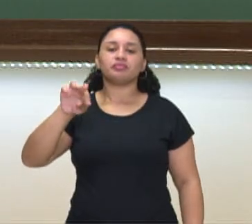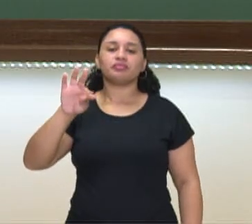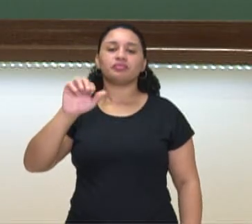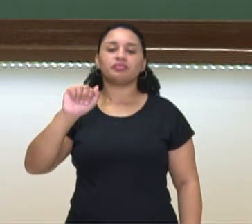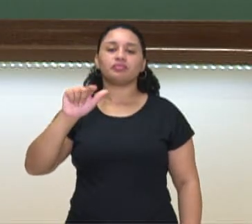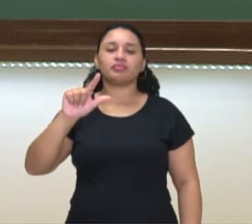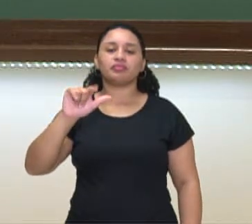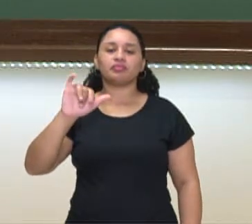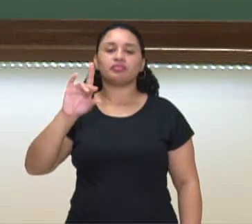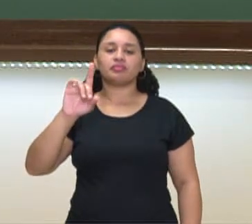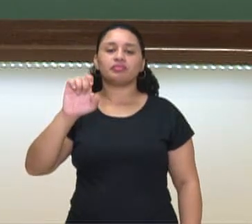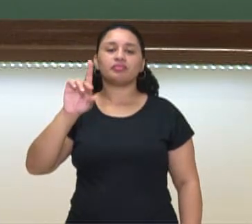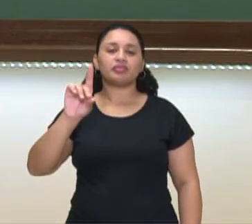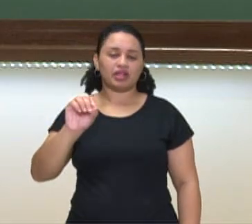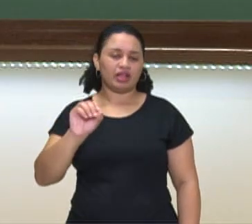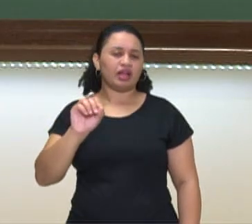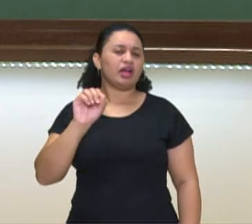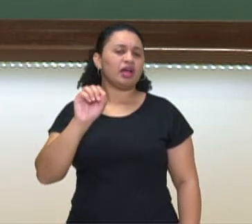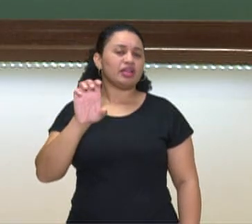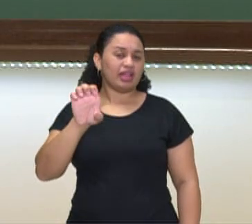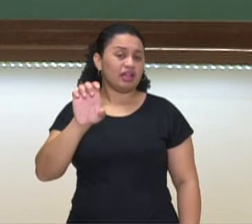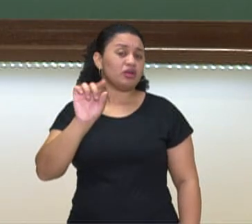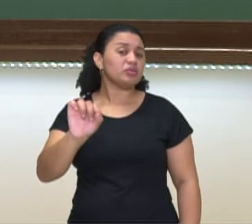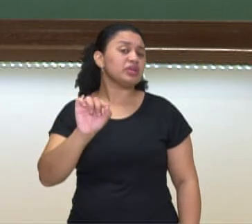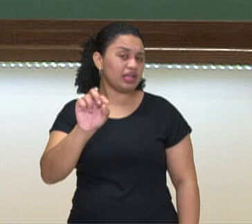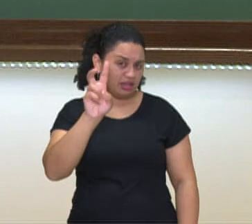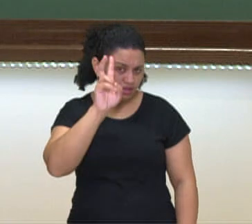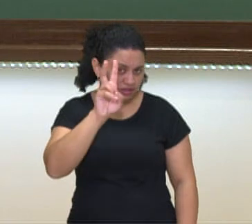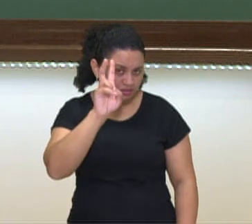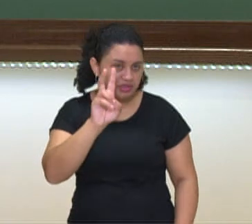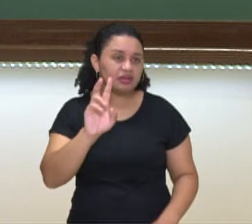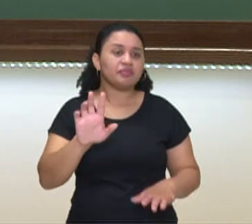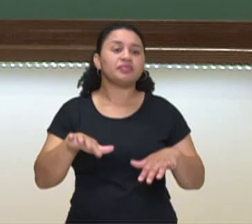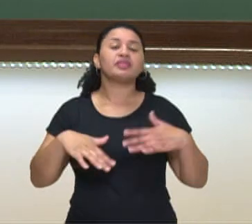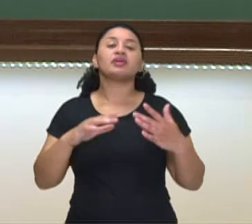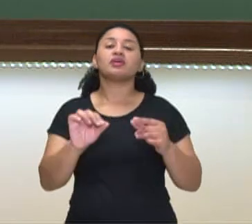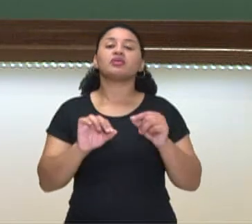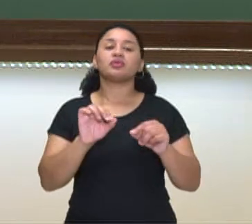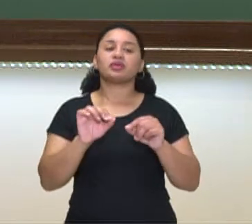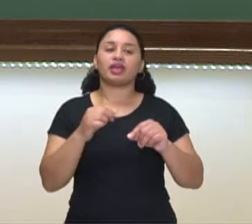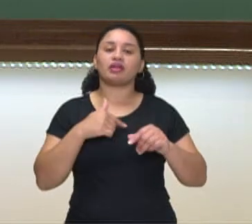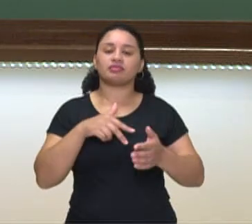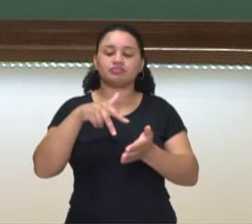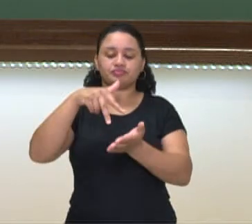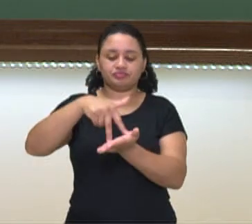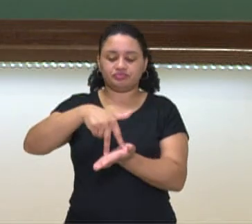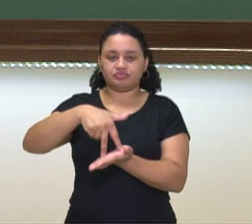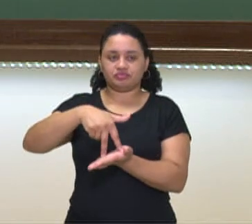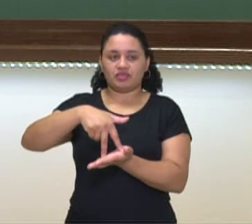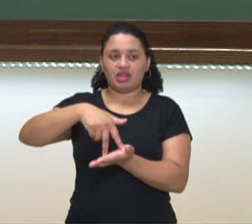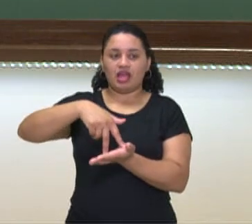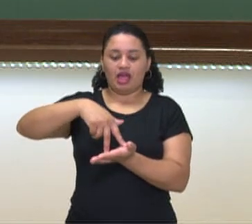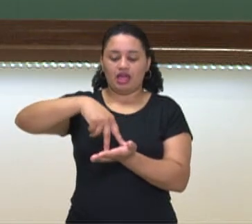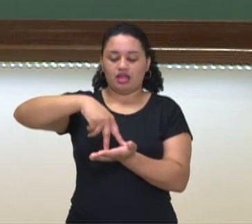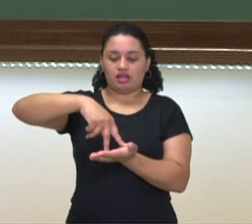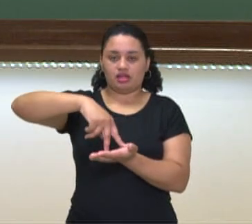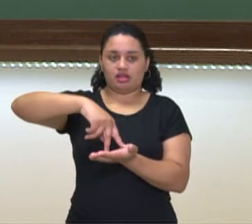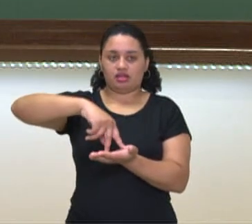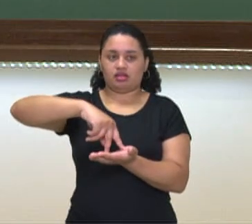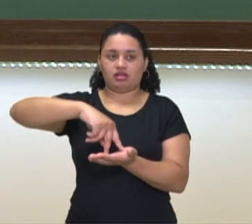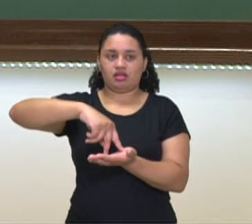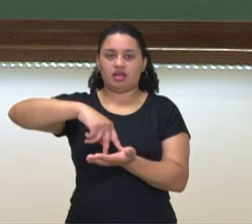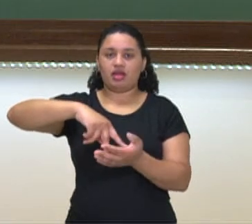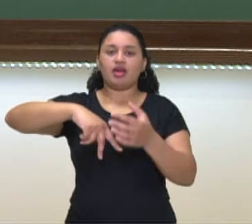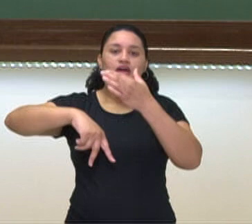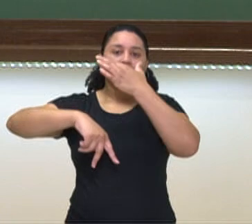da frontalidade? Só para a gente lembrar um pouquinho. Seriam as pernas, né, a